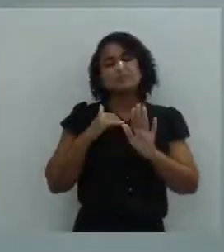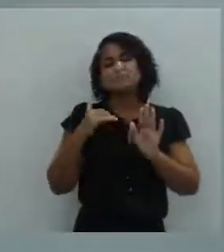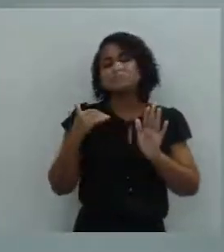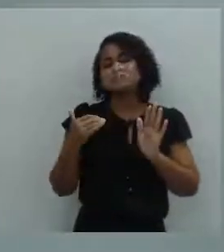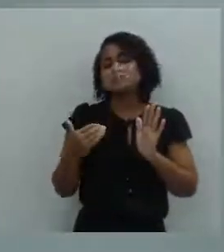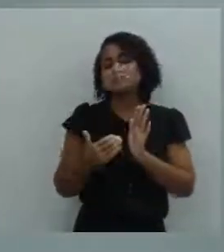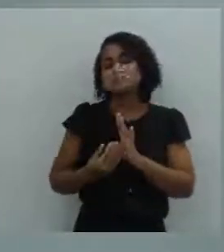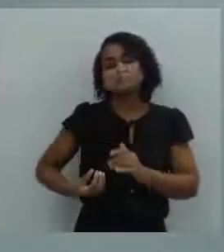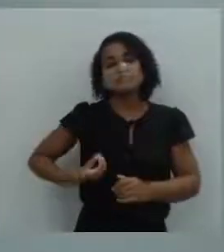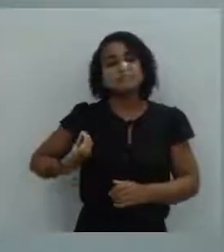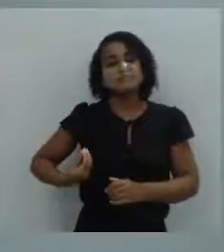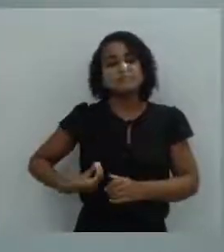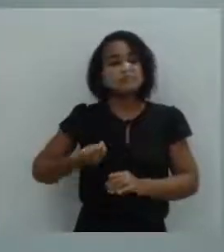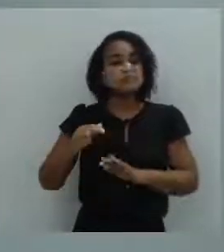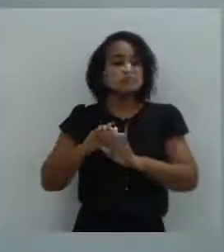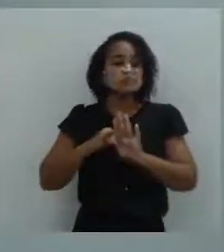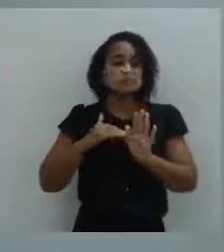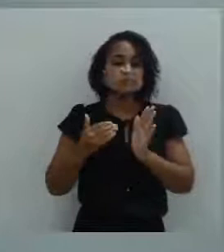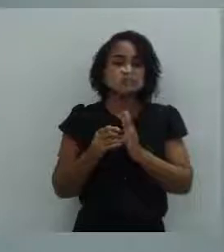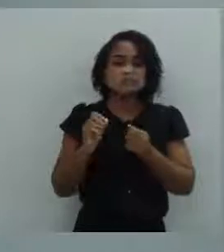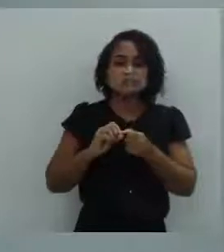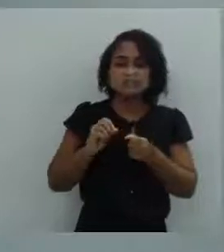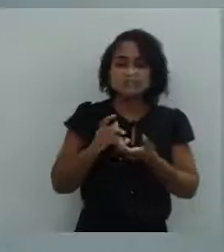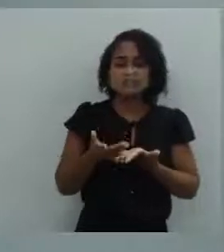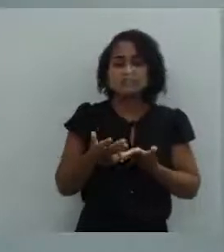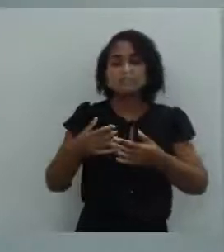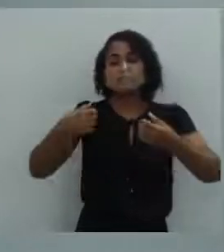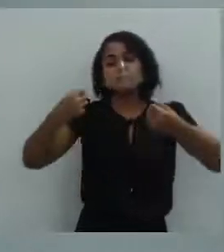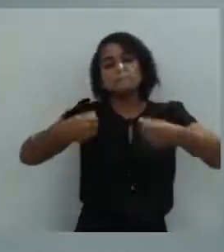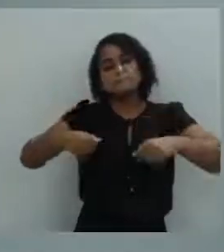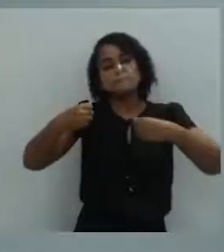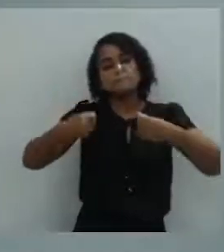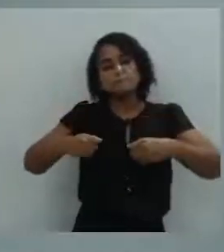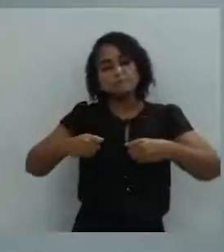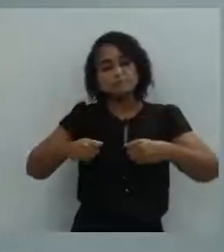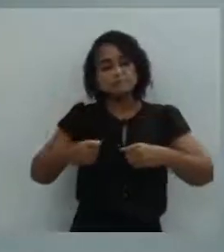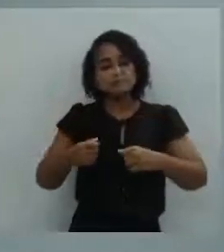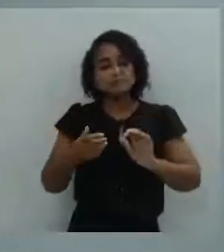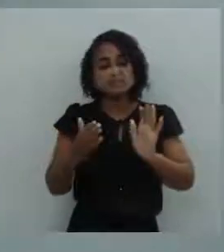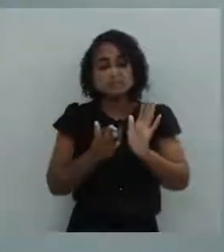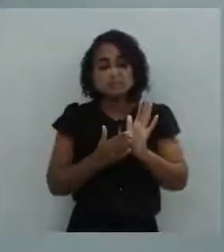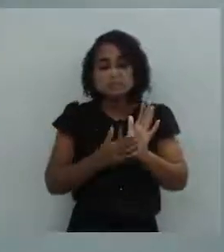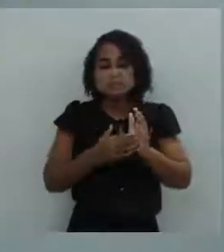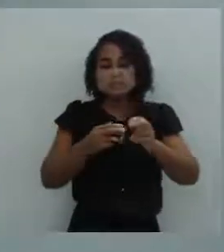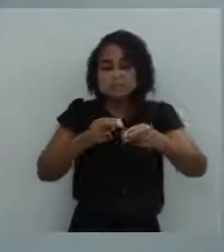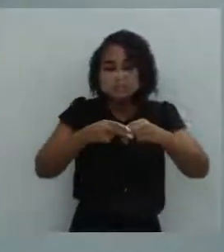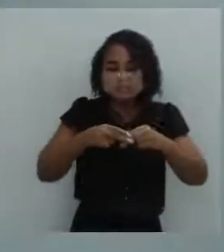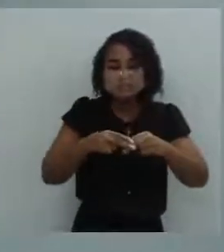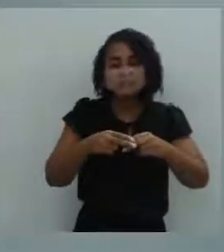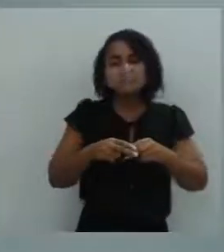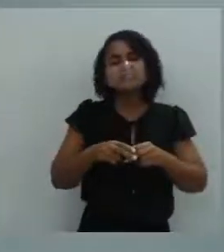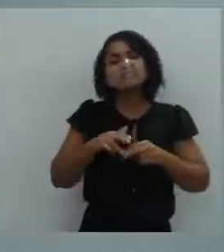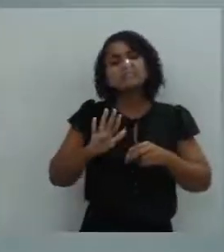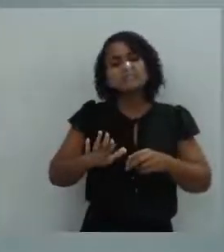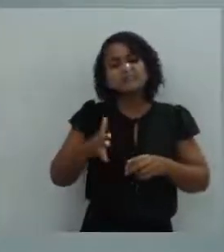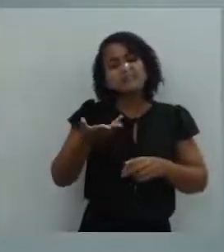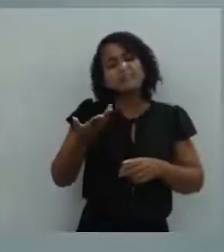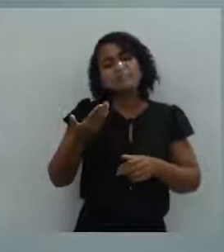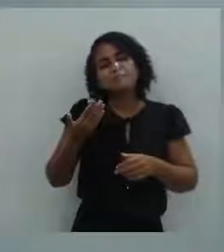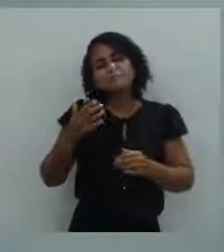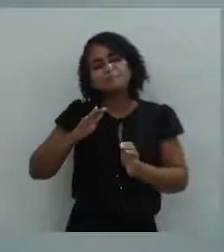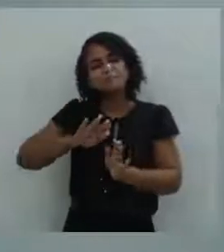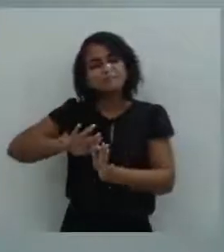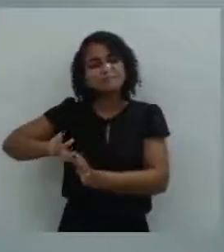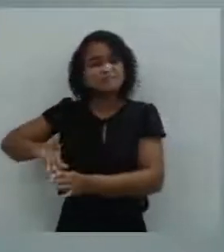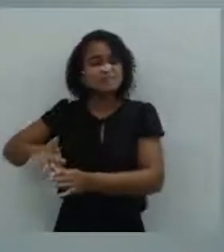gente. Todas as coisas que vocês forem fazer necessitam de uma justificativa. A gente está bem mal acostumado